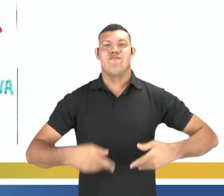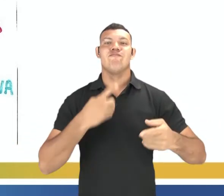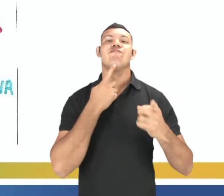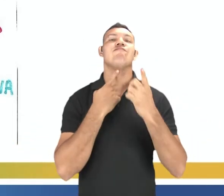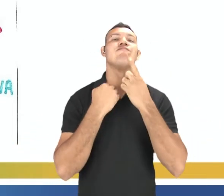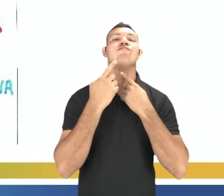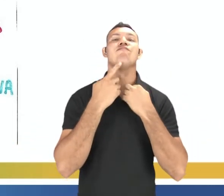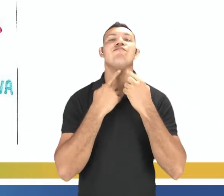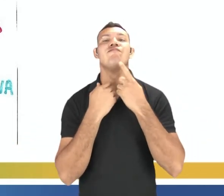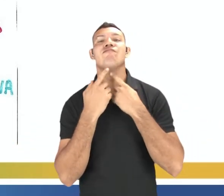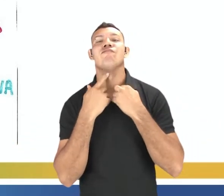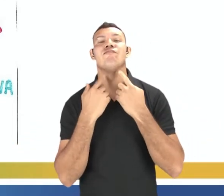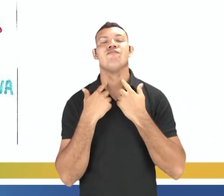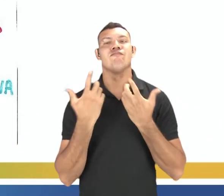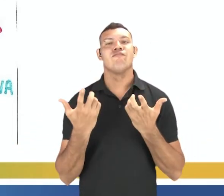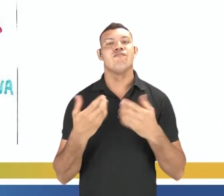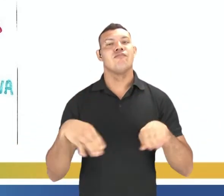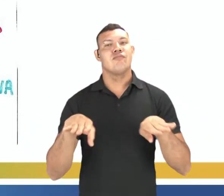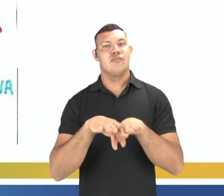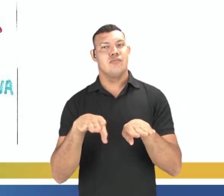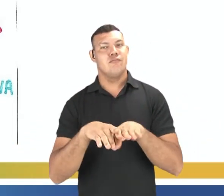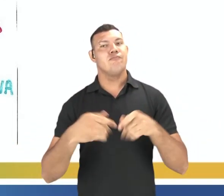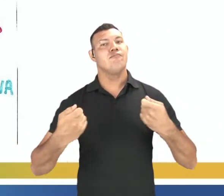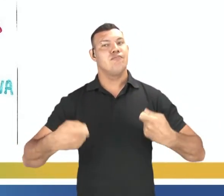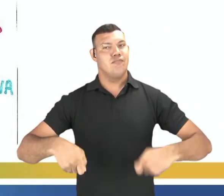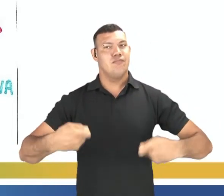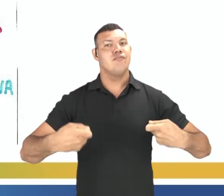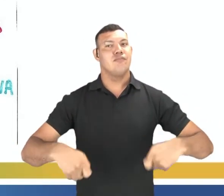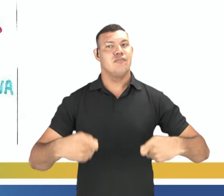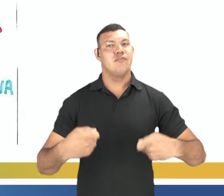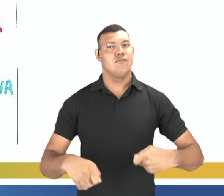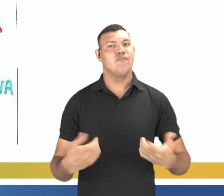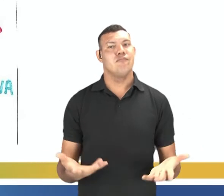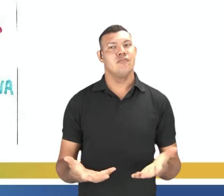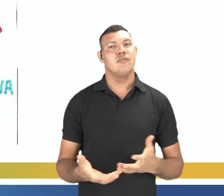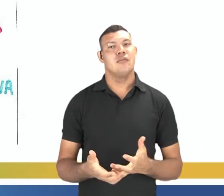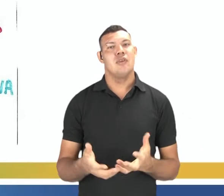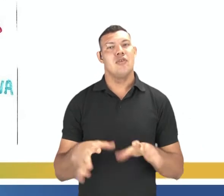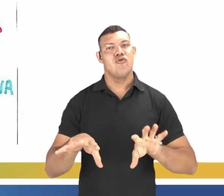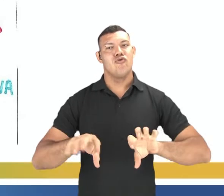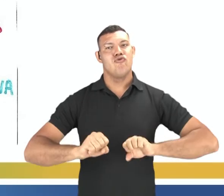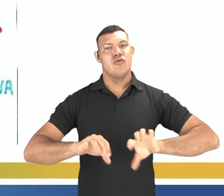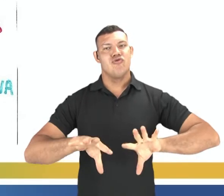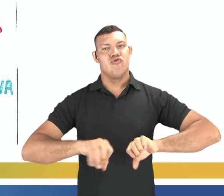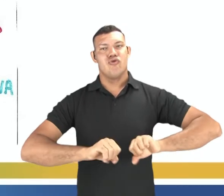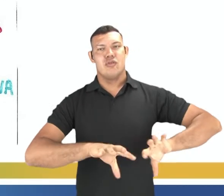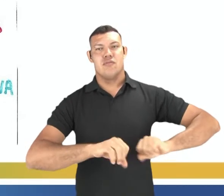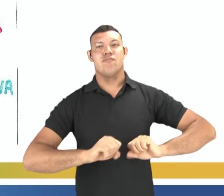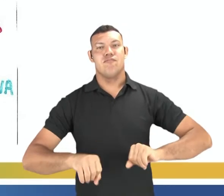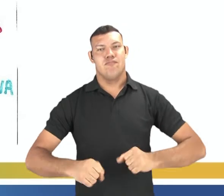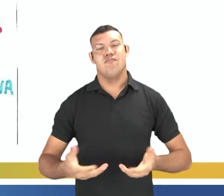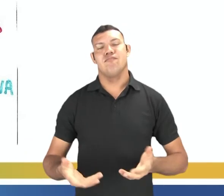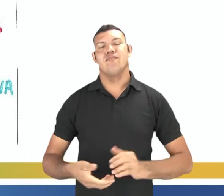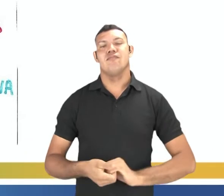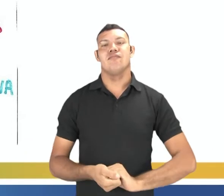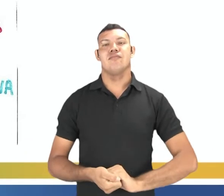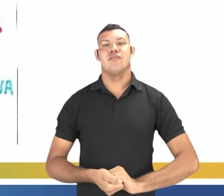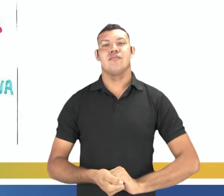sede. Indica quando o seu organismo está precisando de alguma dessas informações, de algum